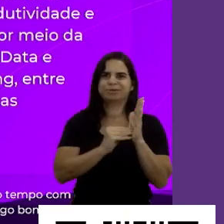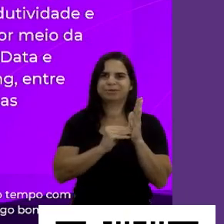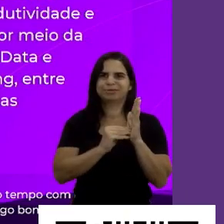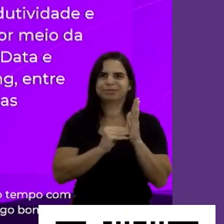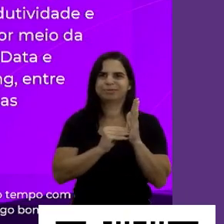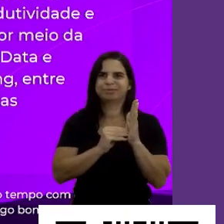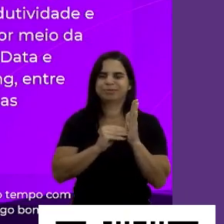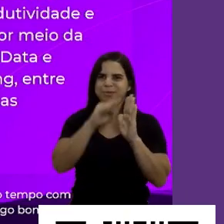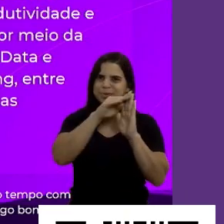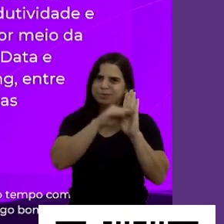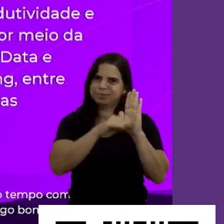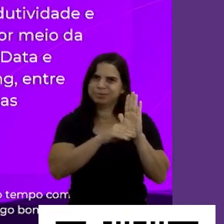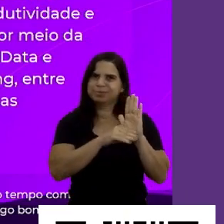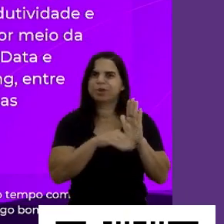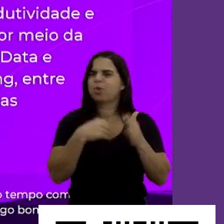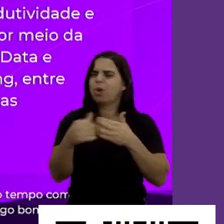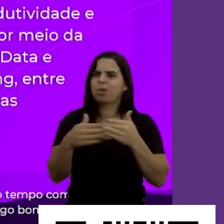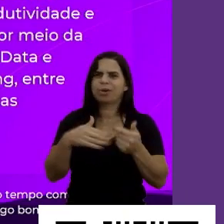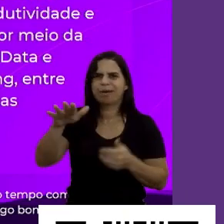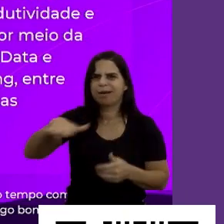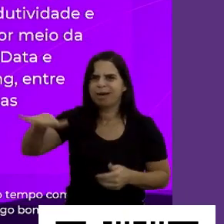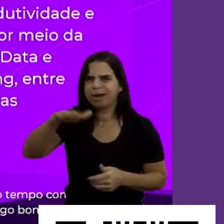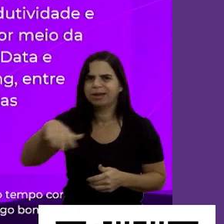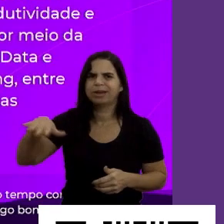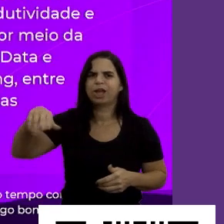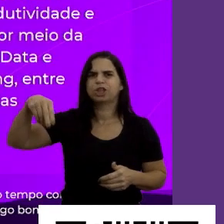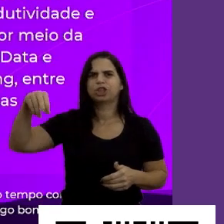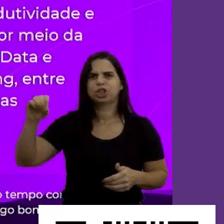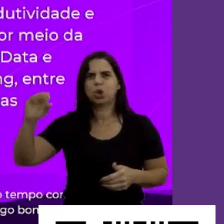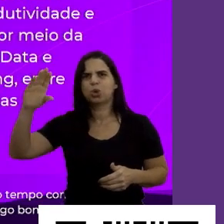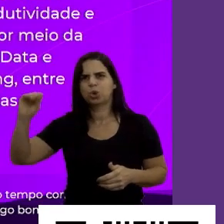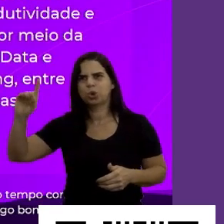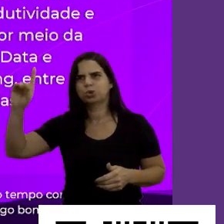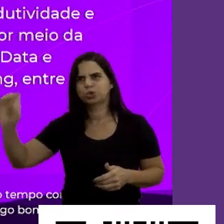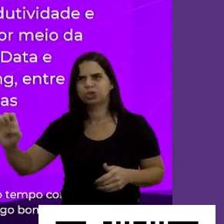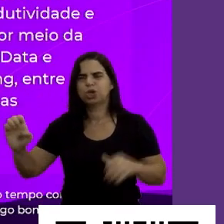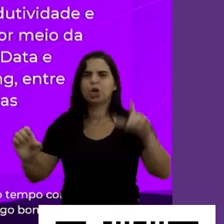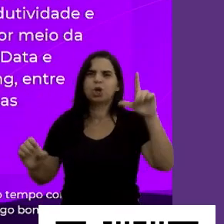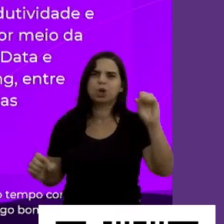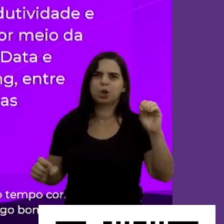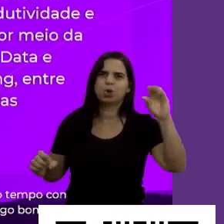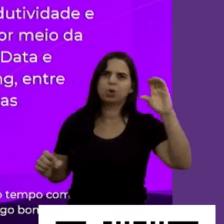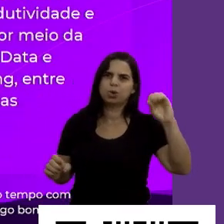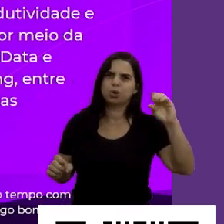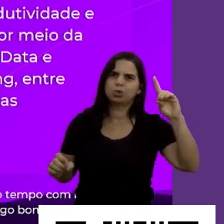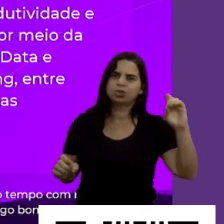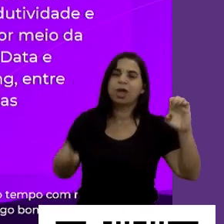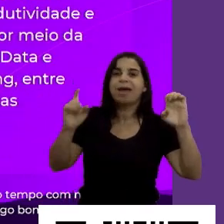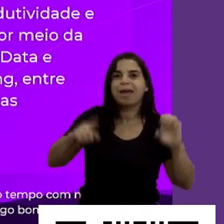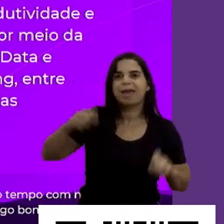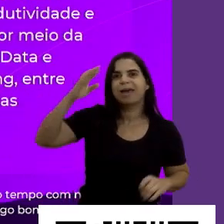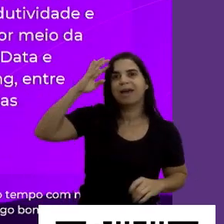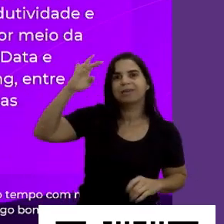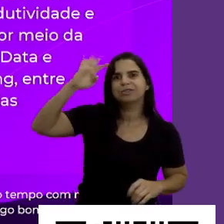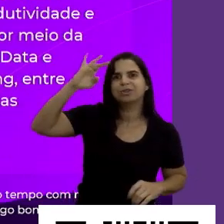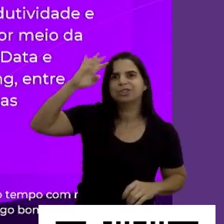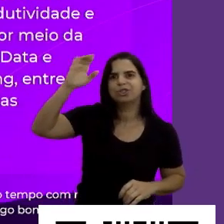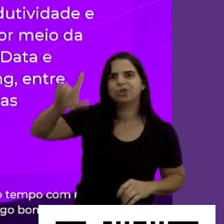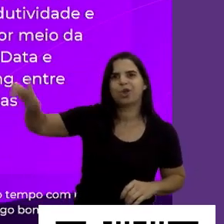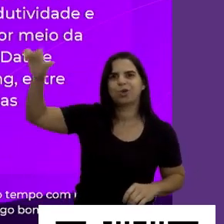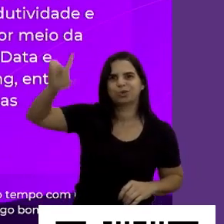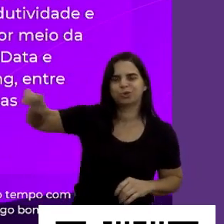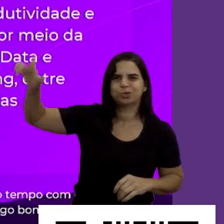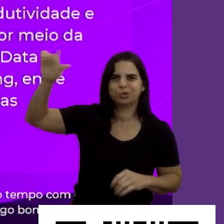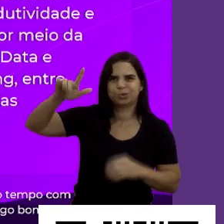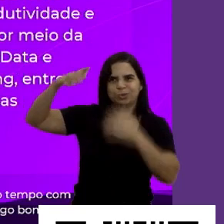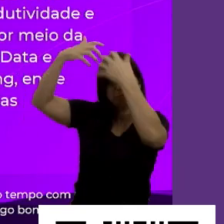no code low code High code isso a gente chama de raciocínio lógico aí a gente precisa saber entender o